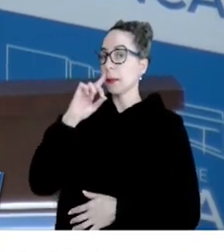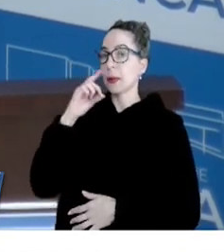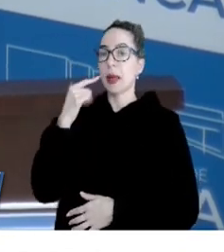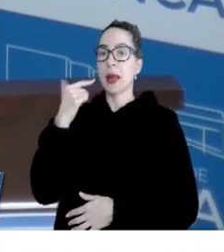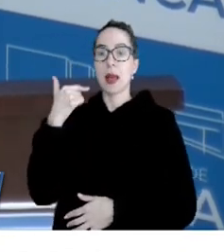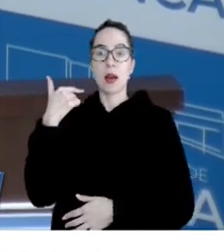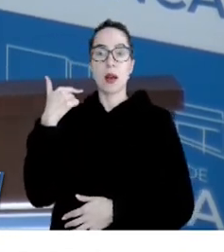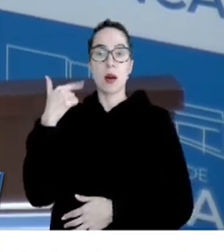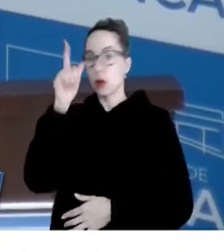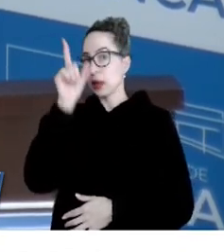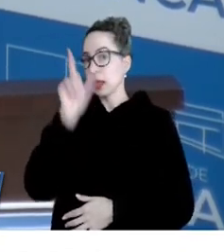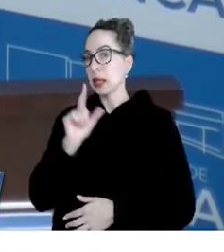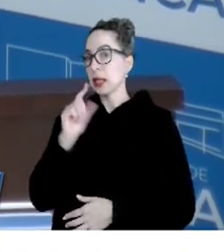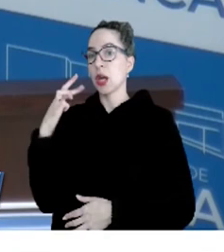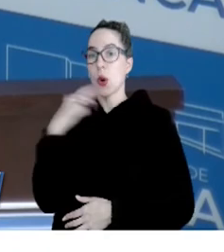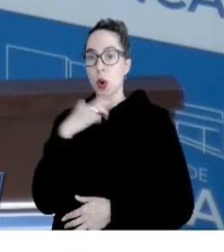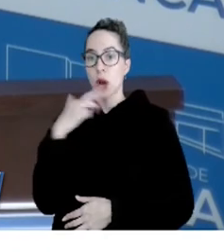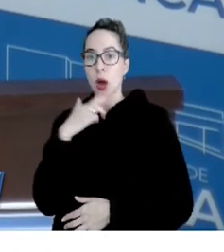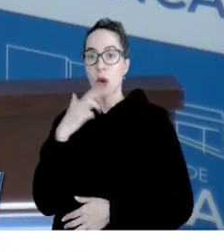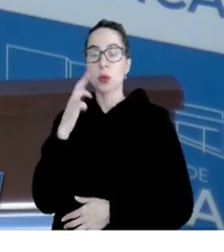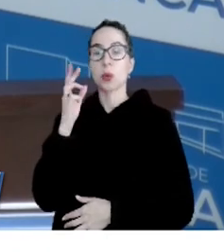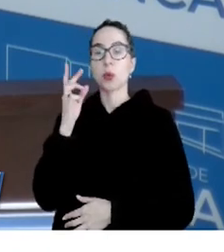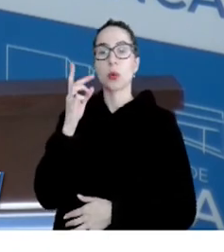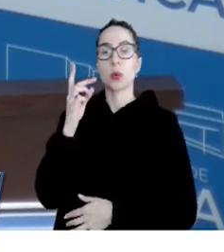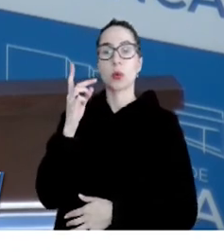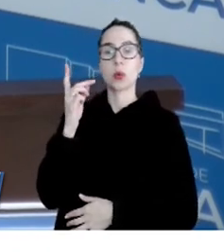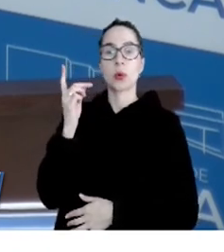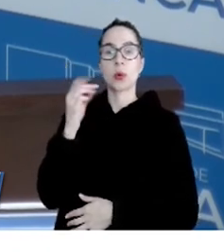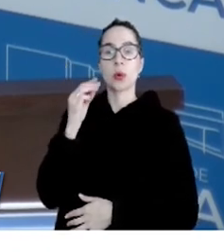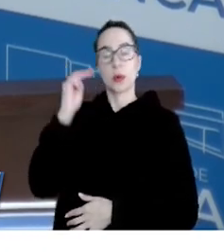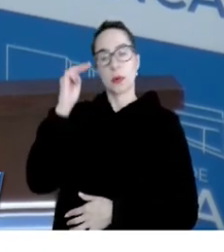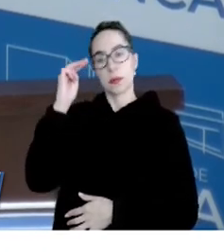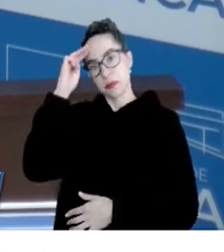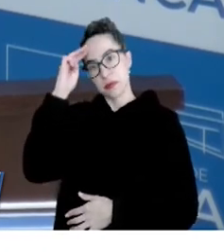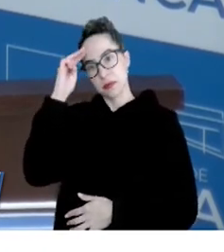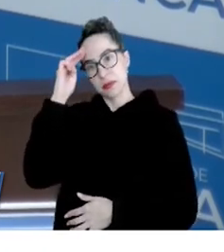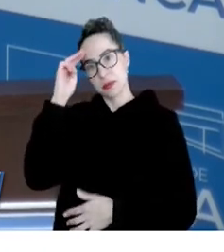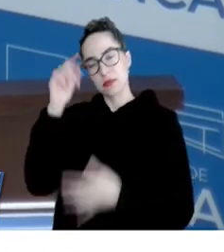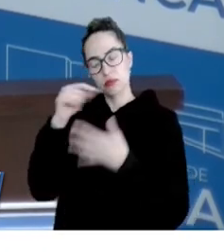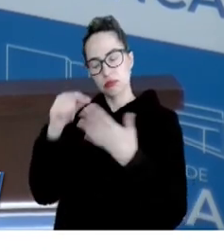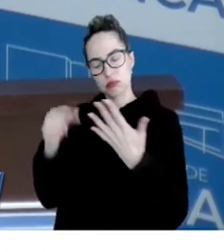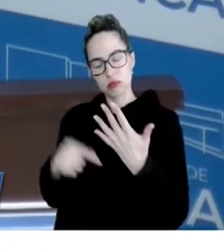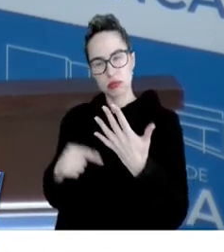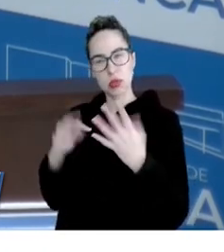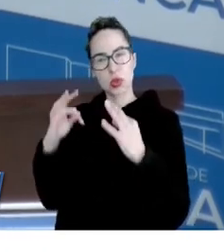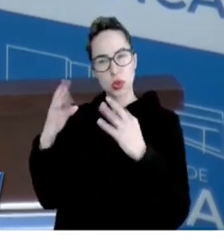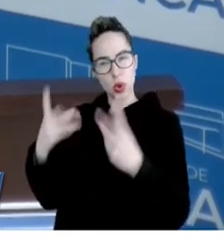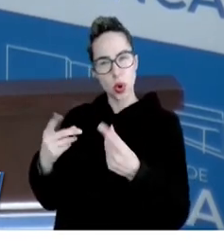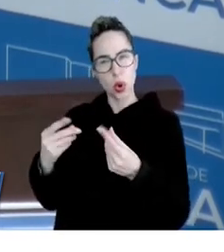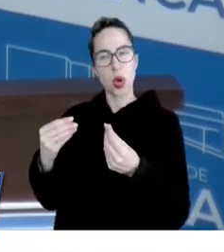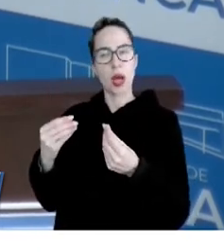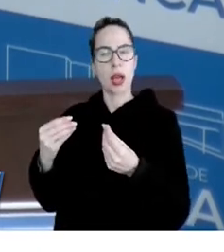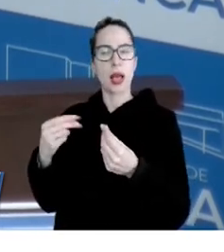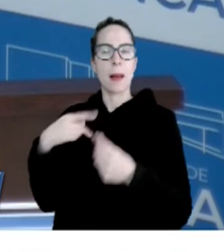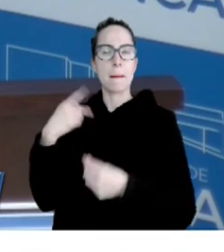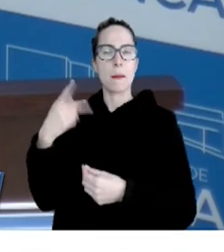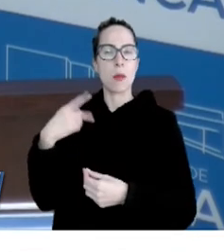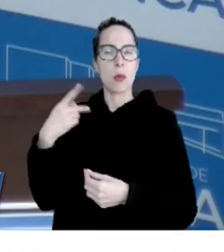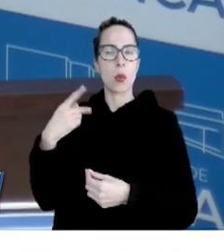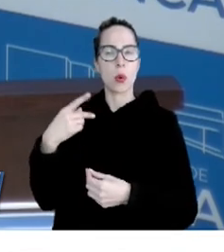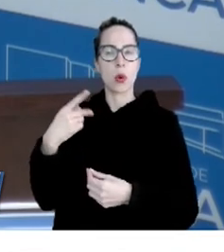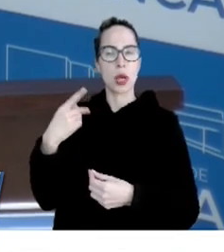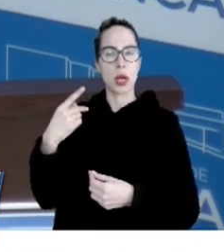Carvalho e Donizete da Farmácia. Dentre tantas outras políticas públicas que nós temos fazendo, está